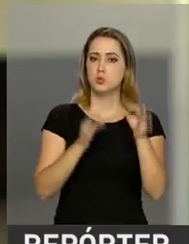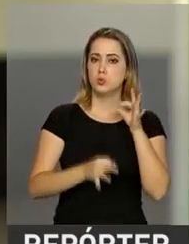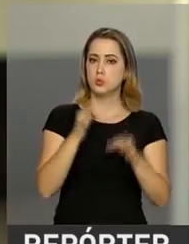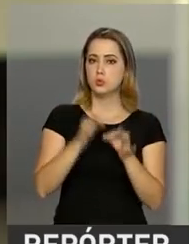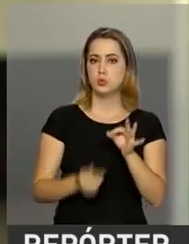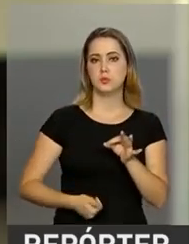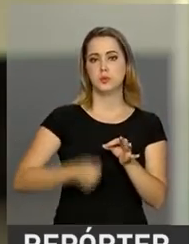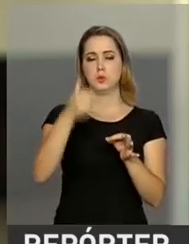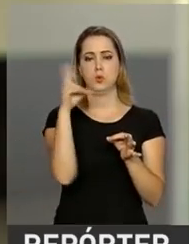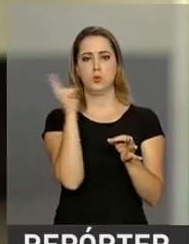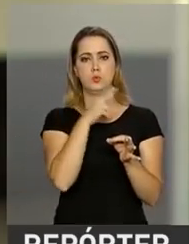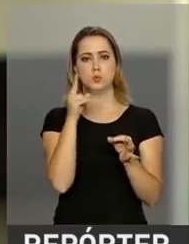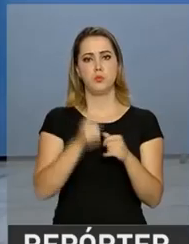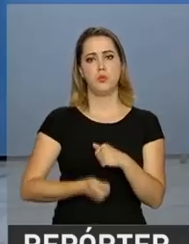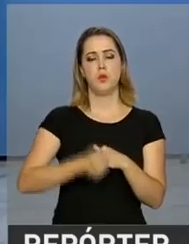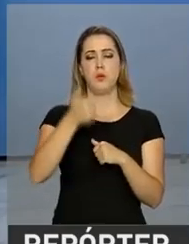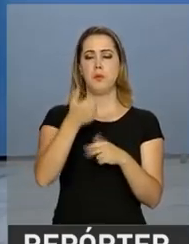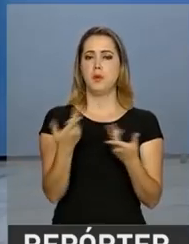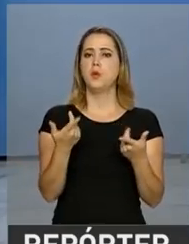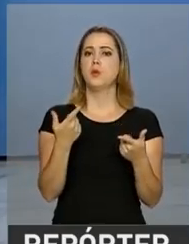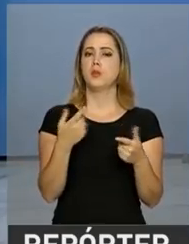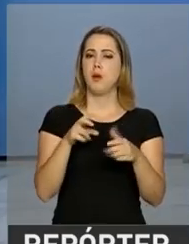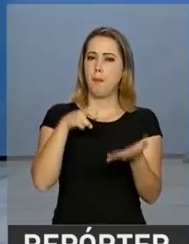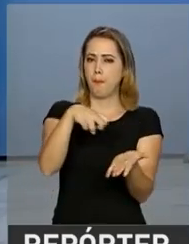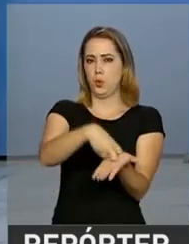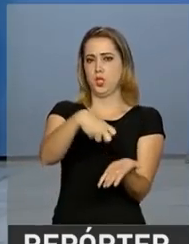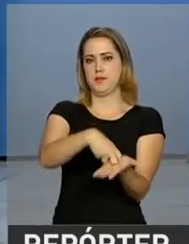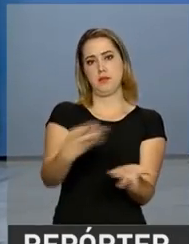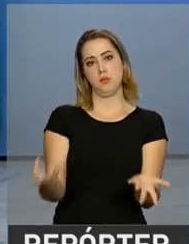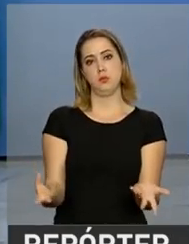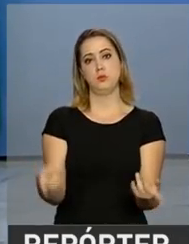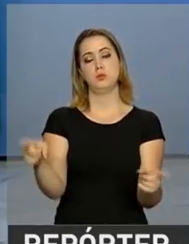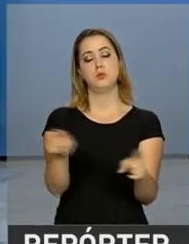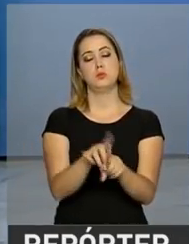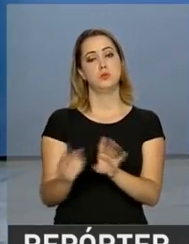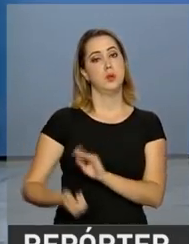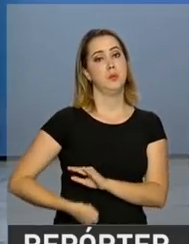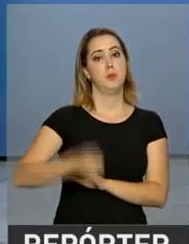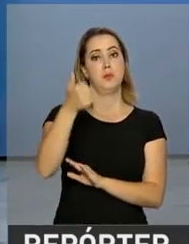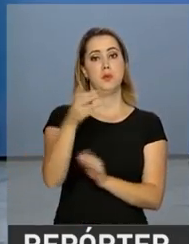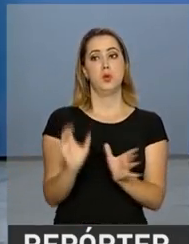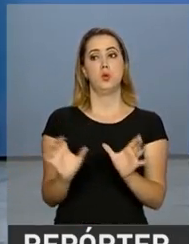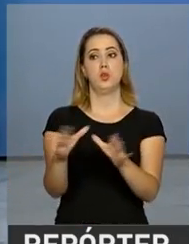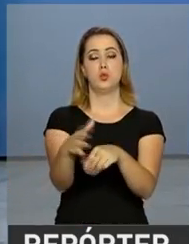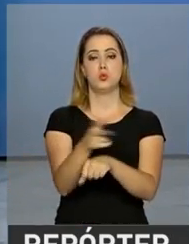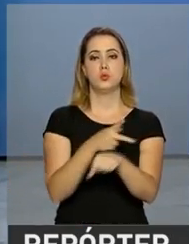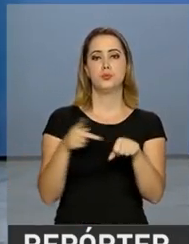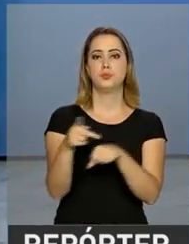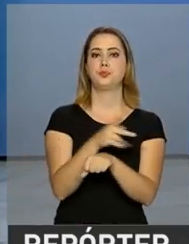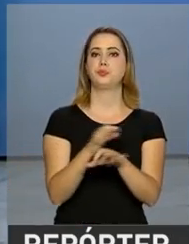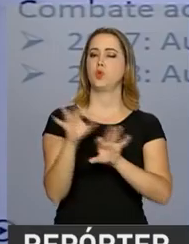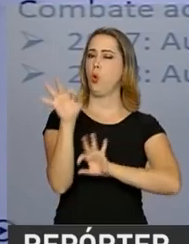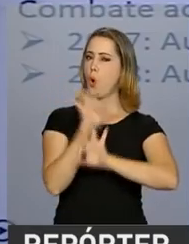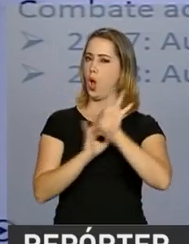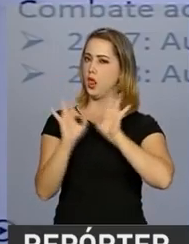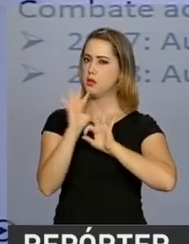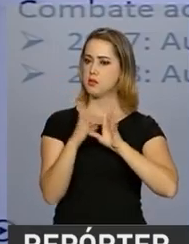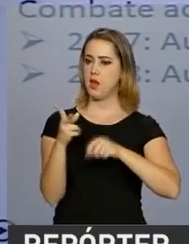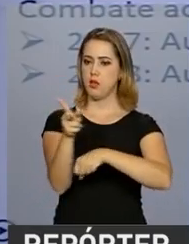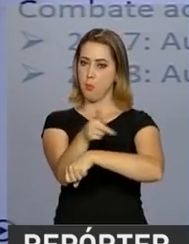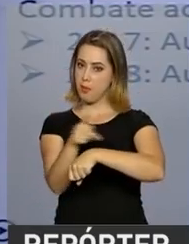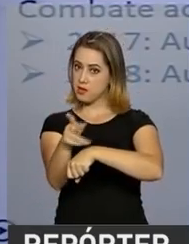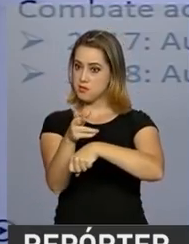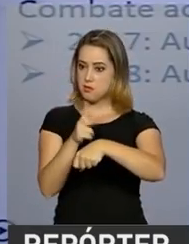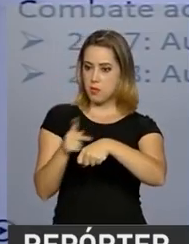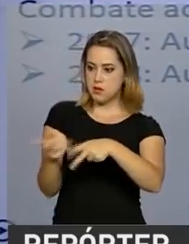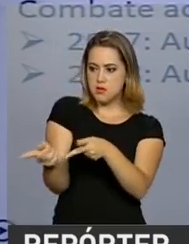e melhorar a aplicação das penas e o governo vai aumentar a cooperação com outros países para combater o crime organizado a meta é